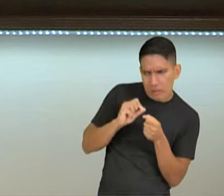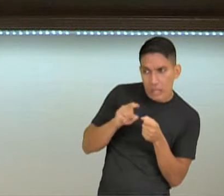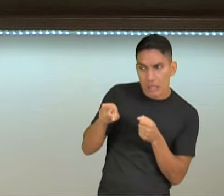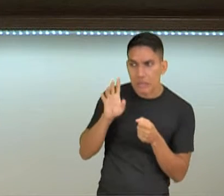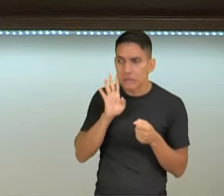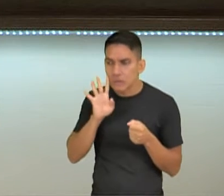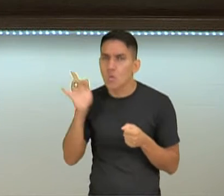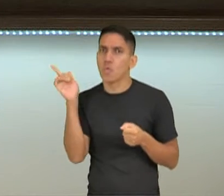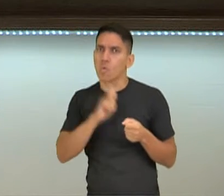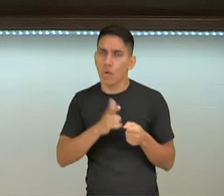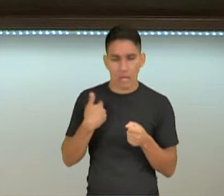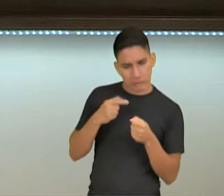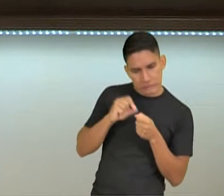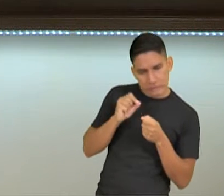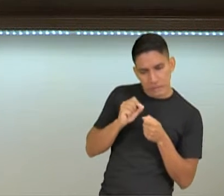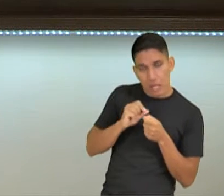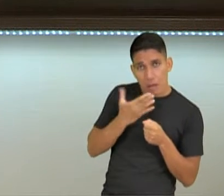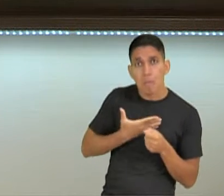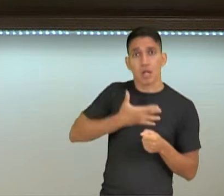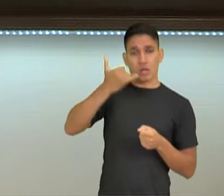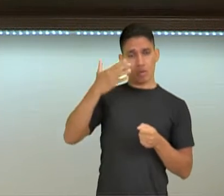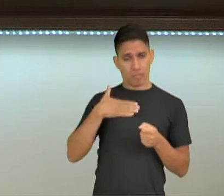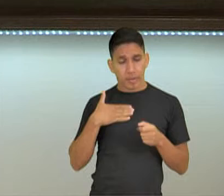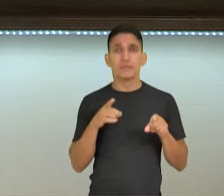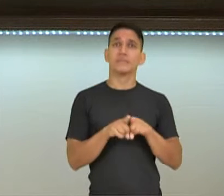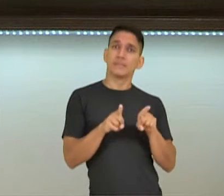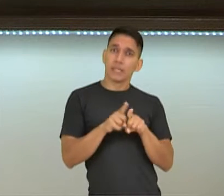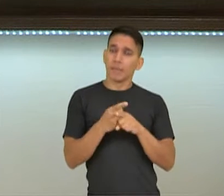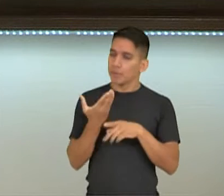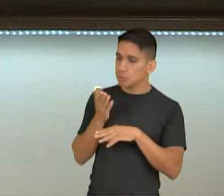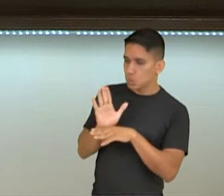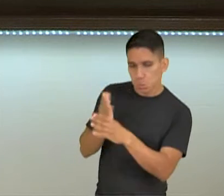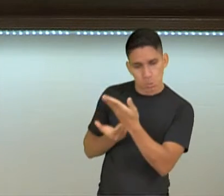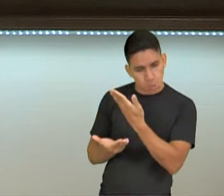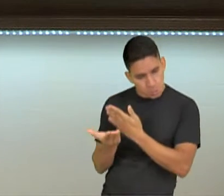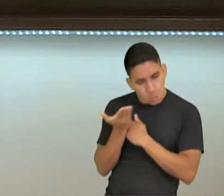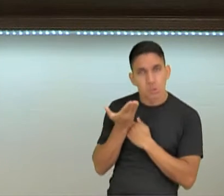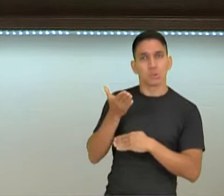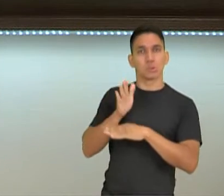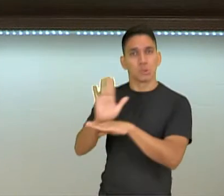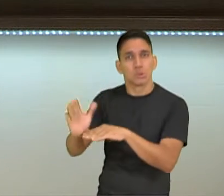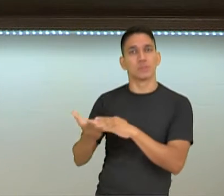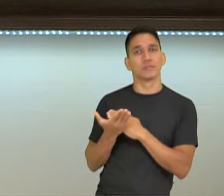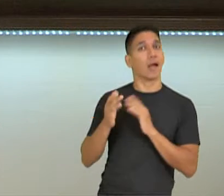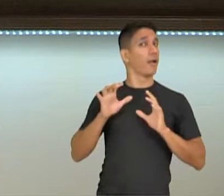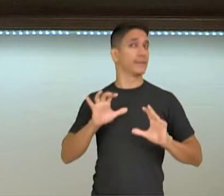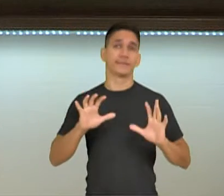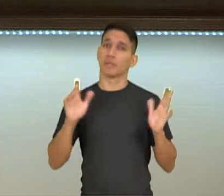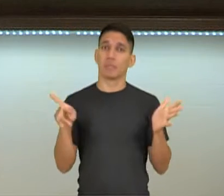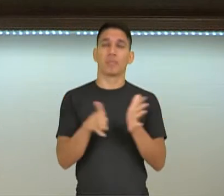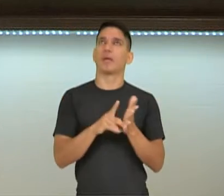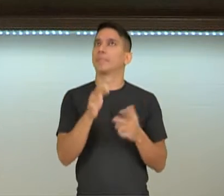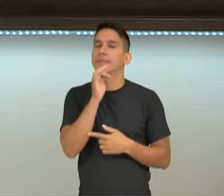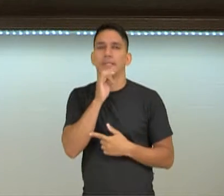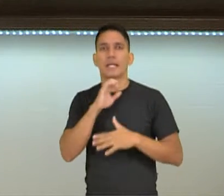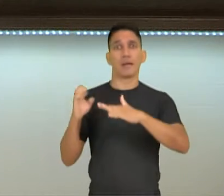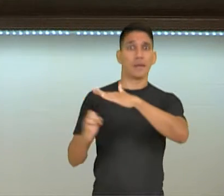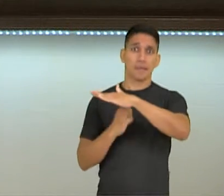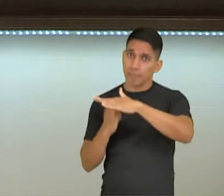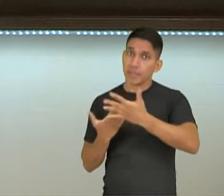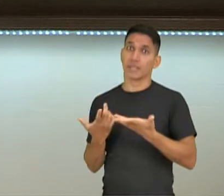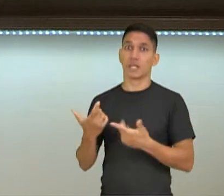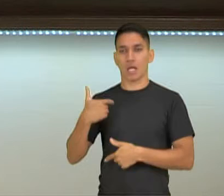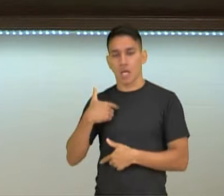então eu vou tentar fazer... o melhor de mim, vou tentar fazer o melhor de mim com as minhas limitações. Assim é numa empresa, por exemplo. Eu vou